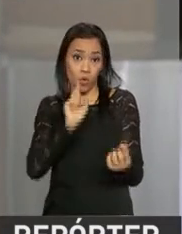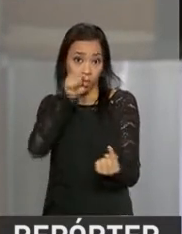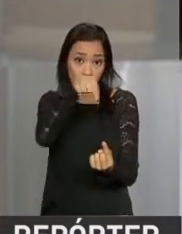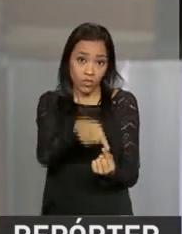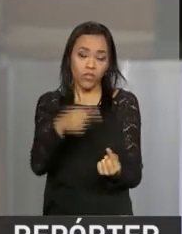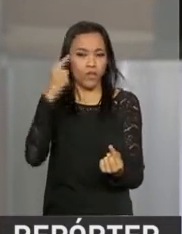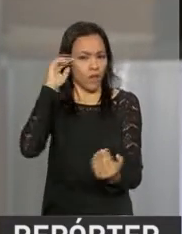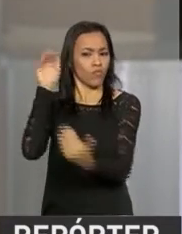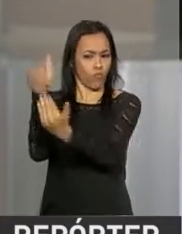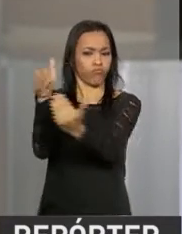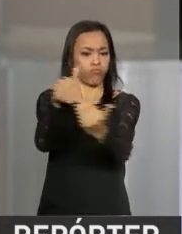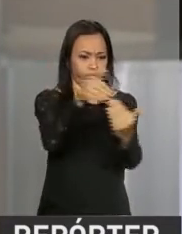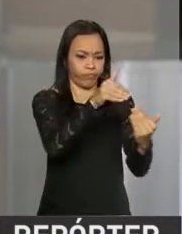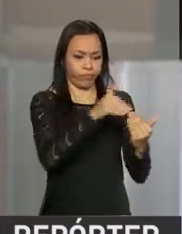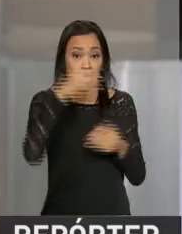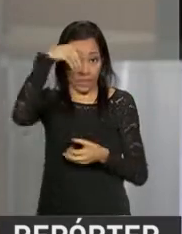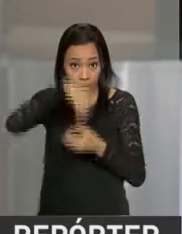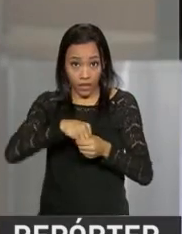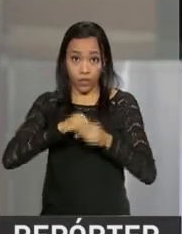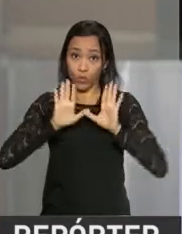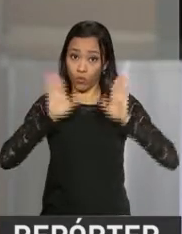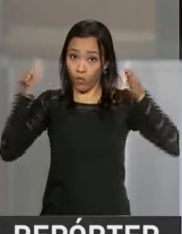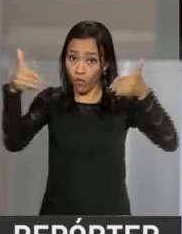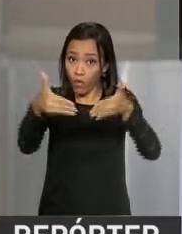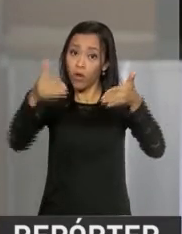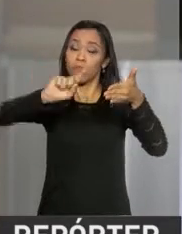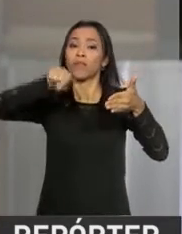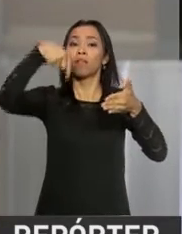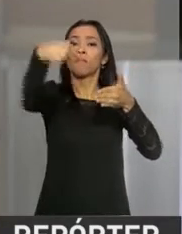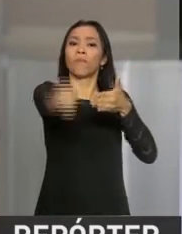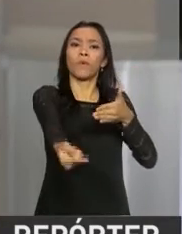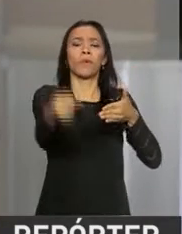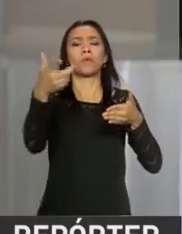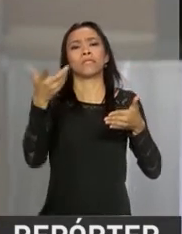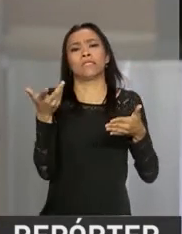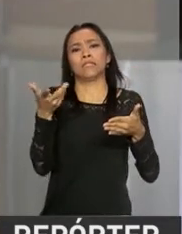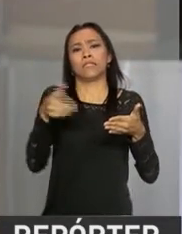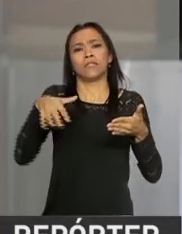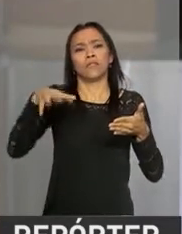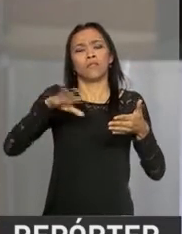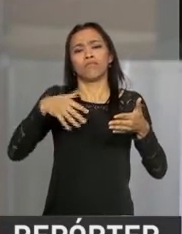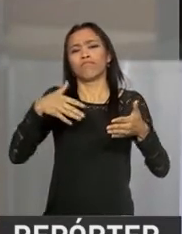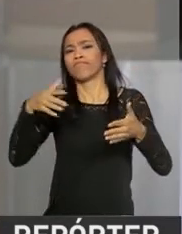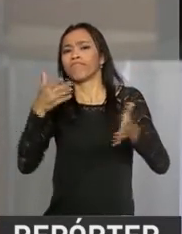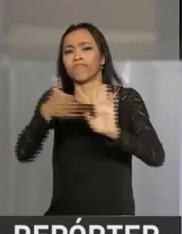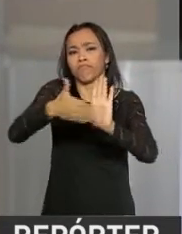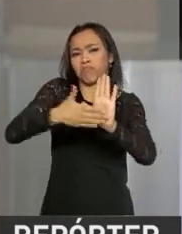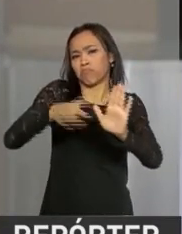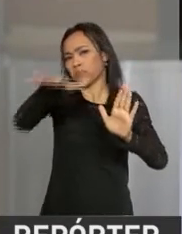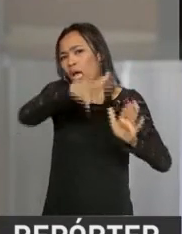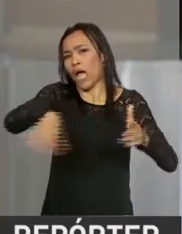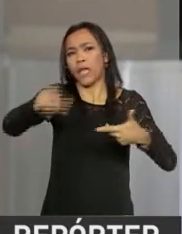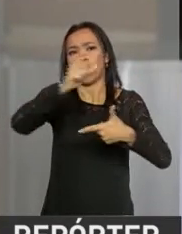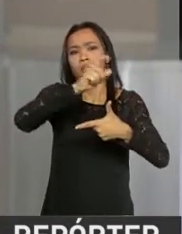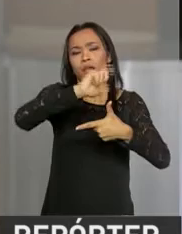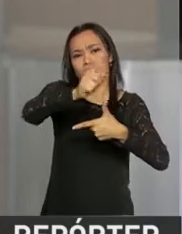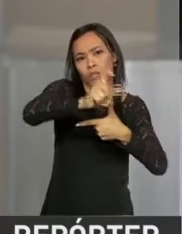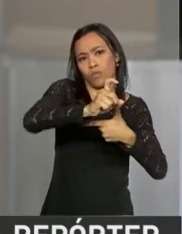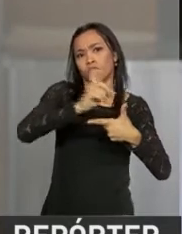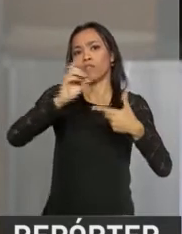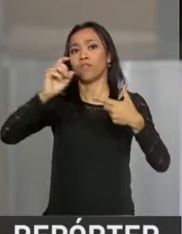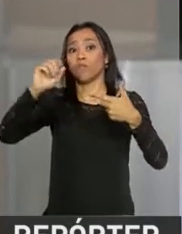consensos dentro do fórum para então promover a atuação no âmbito do poder executivo também no âmbito do poder legislativo